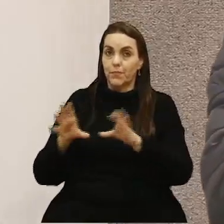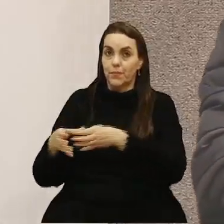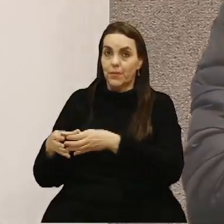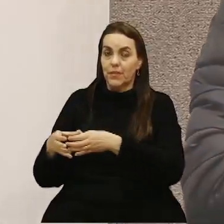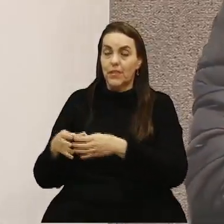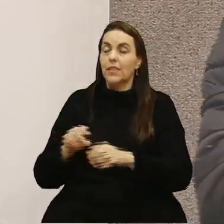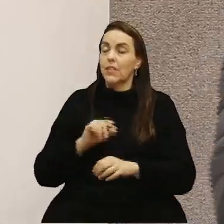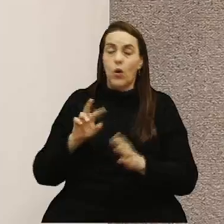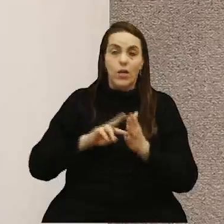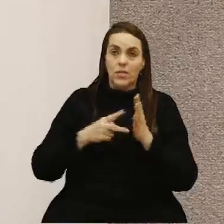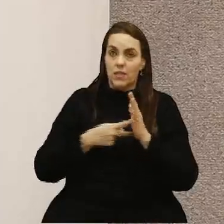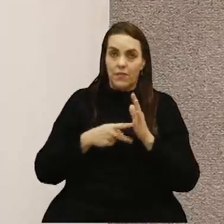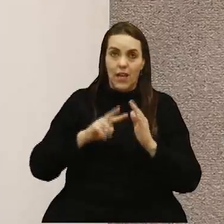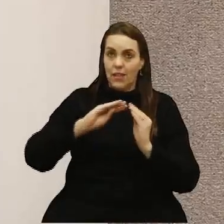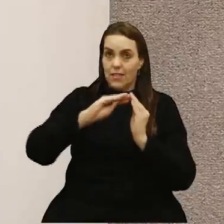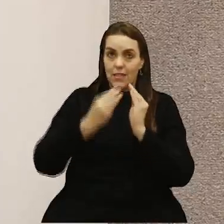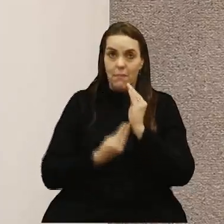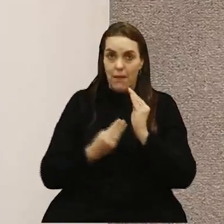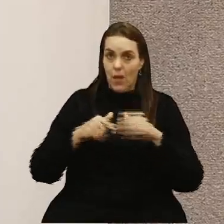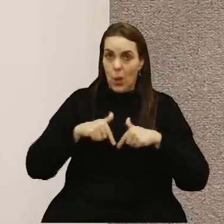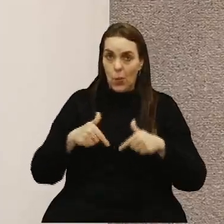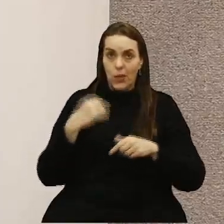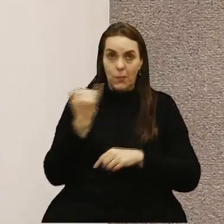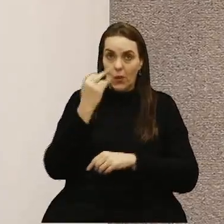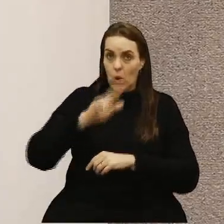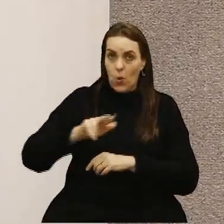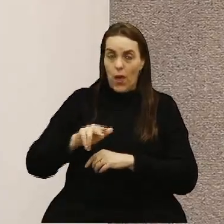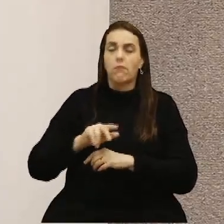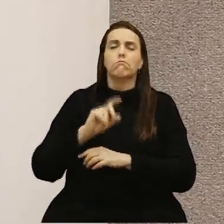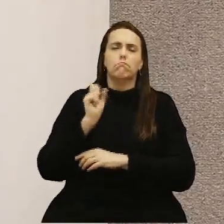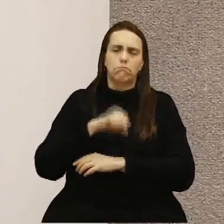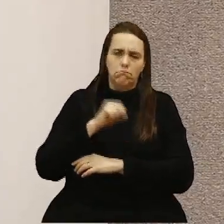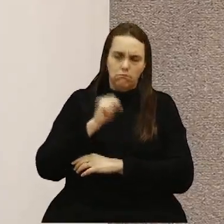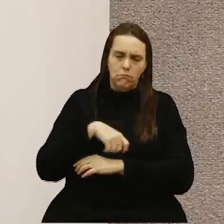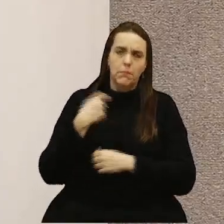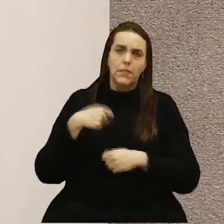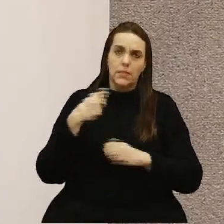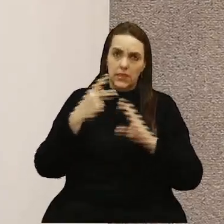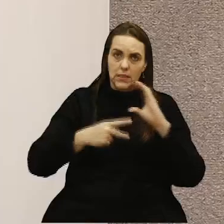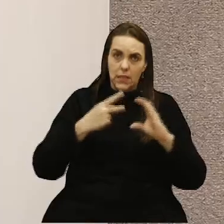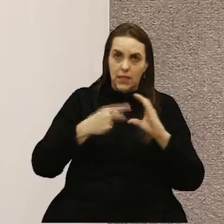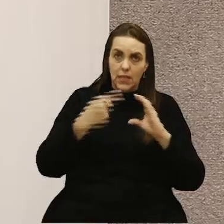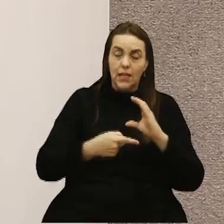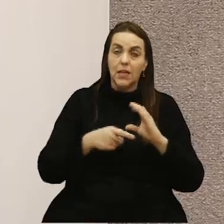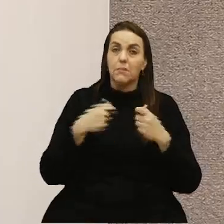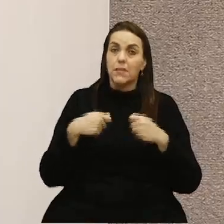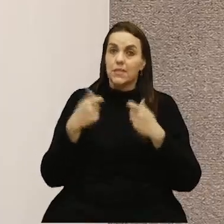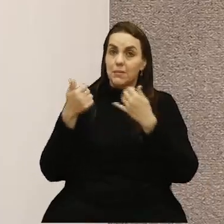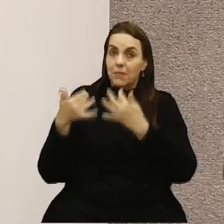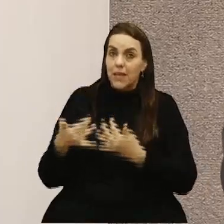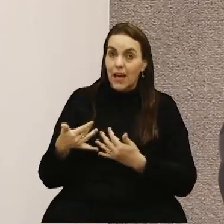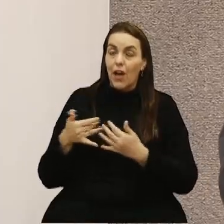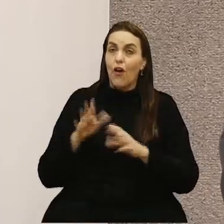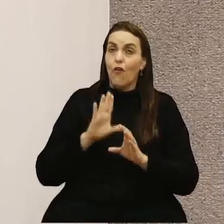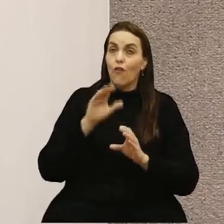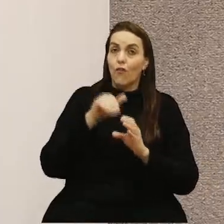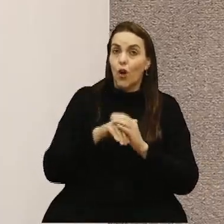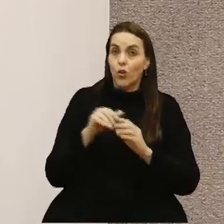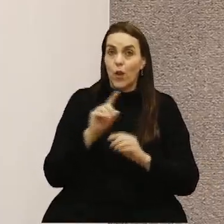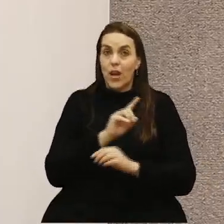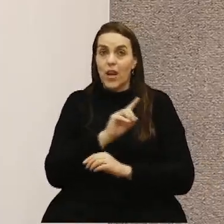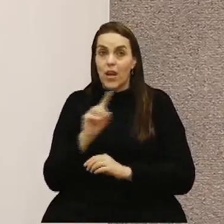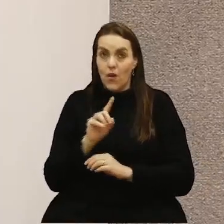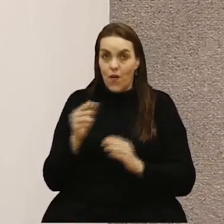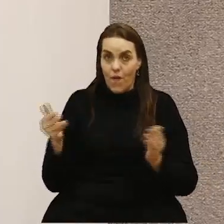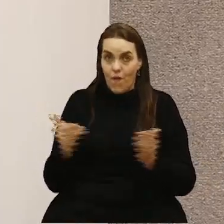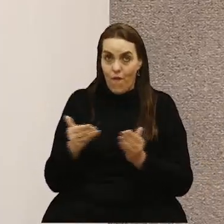que a luta do SAMAI não é importante e que ela não deva vir para essa casa futuramente. Então precisa ser pontuado isso, porque o voto pelo não aqui não significa